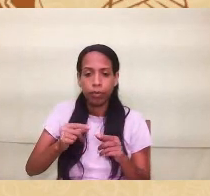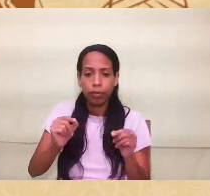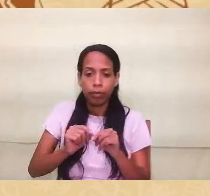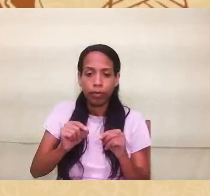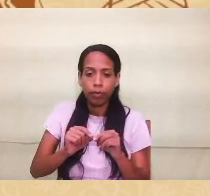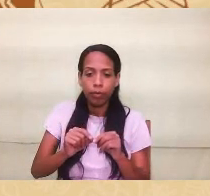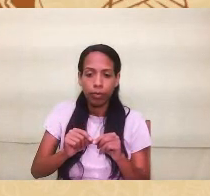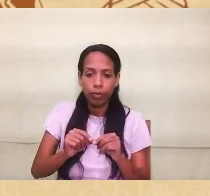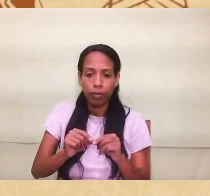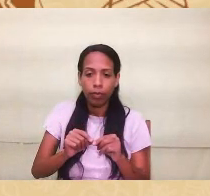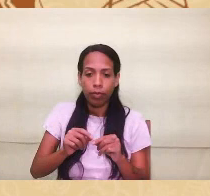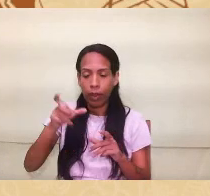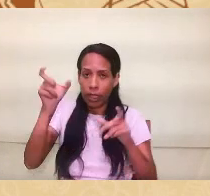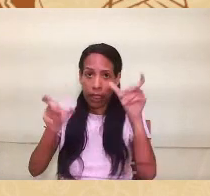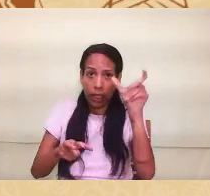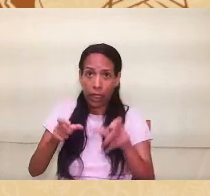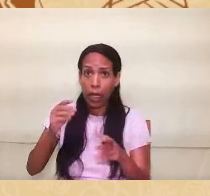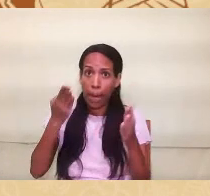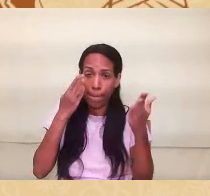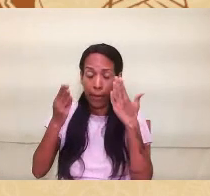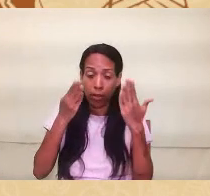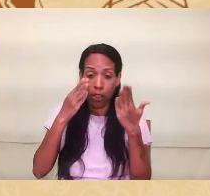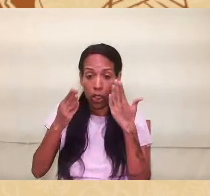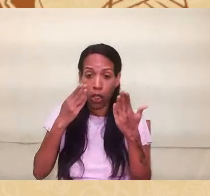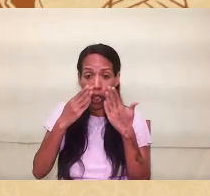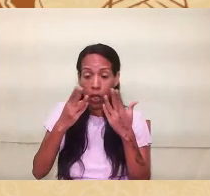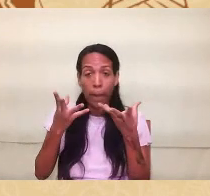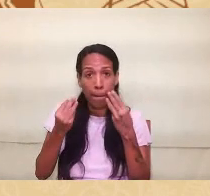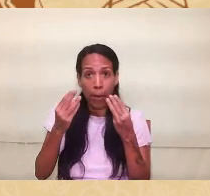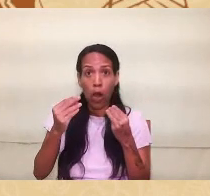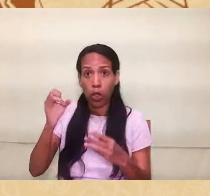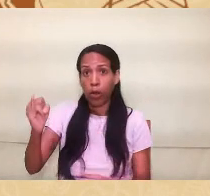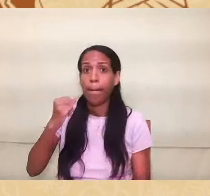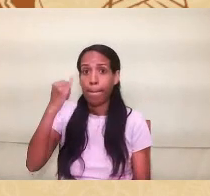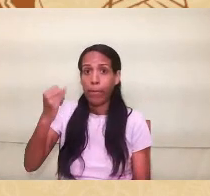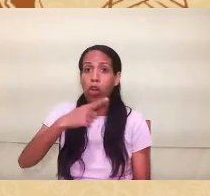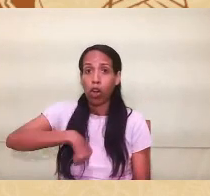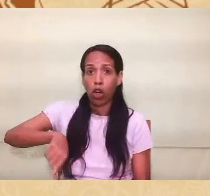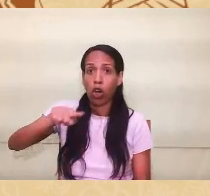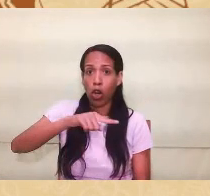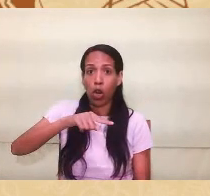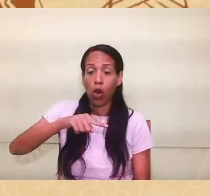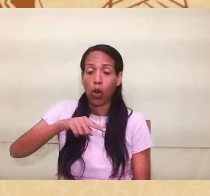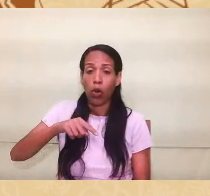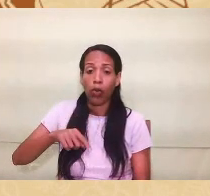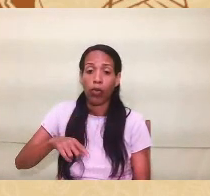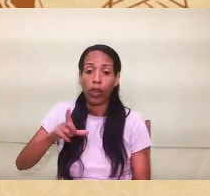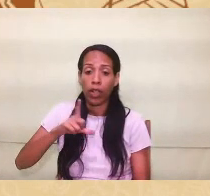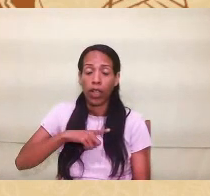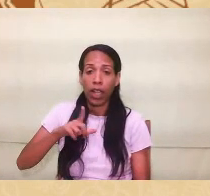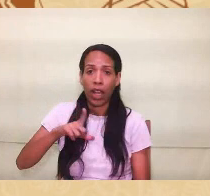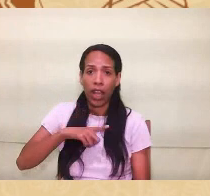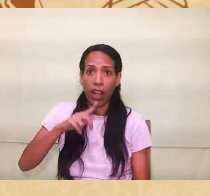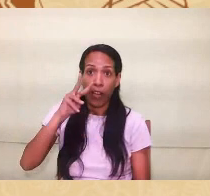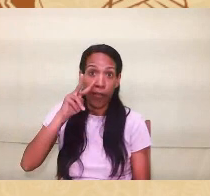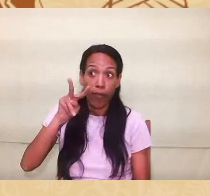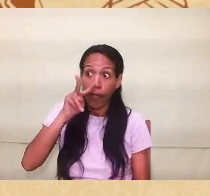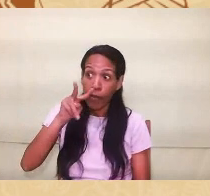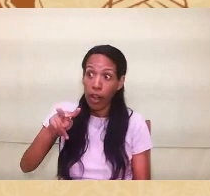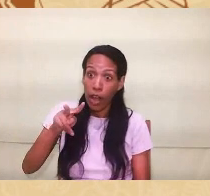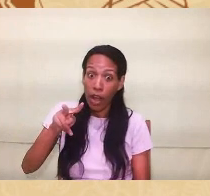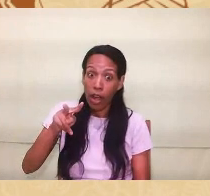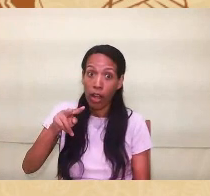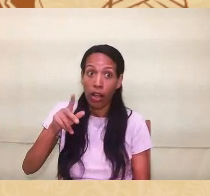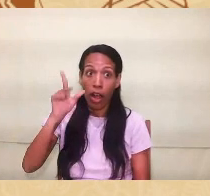o ser psicólogo, é muito importante para nós, para os originários, ter vocês atentos a essas